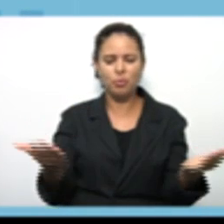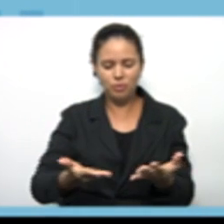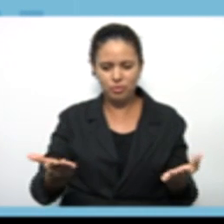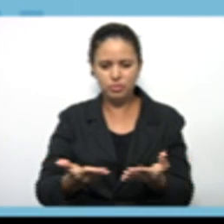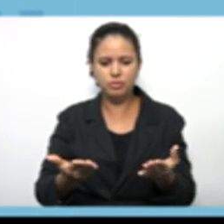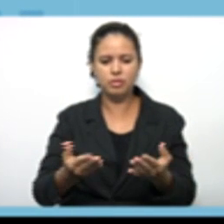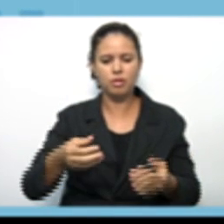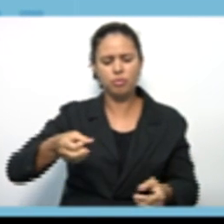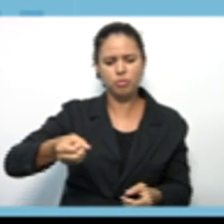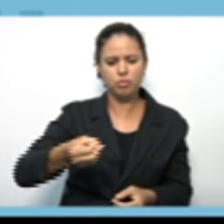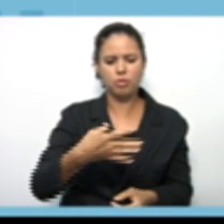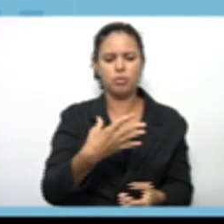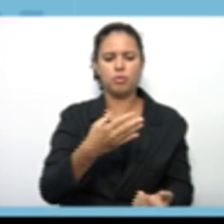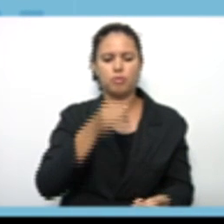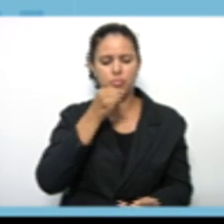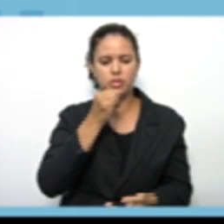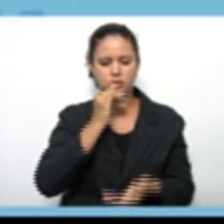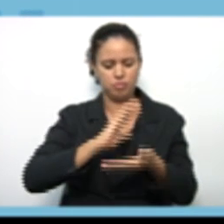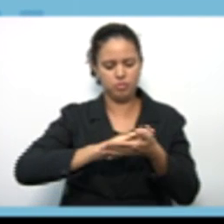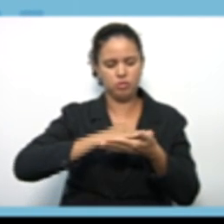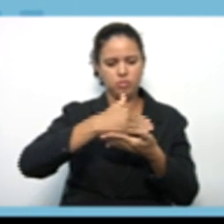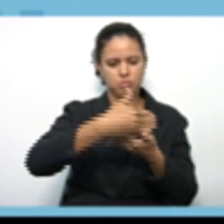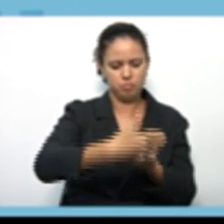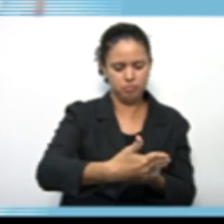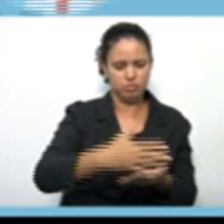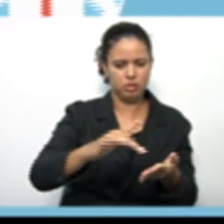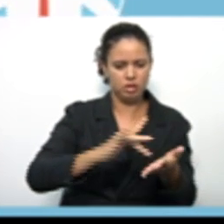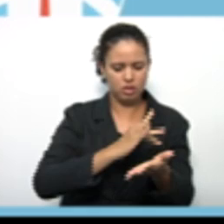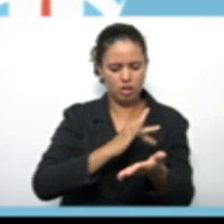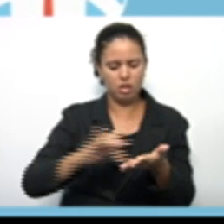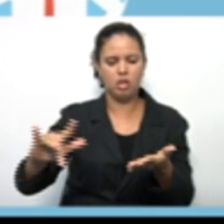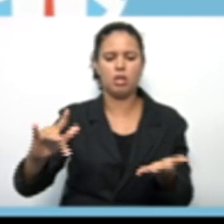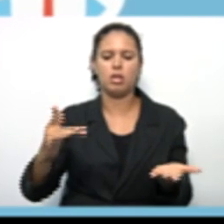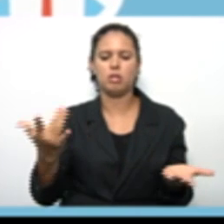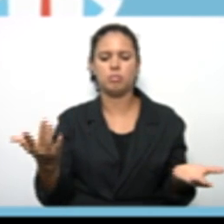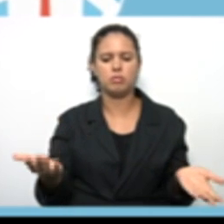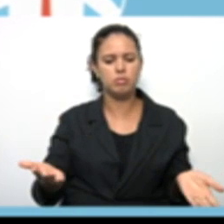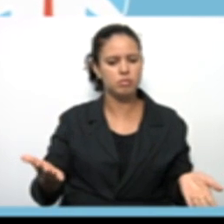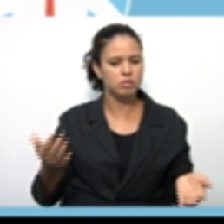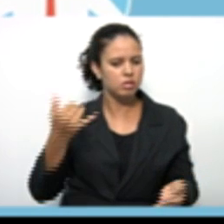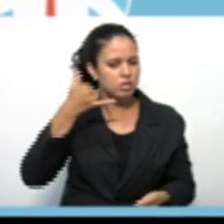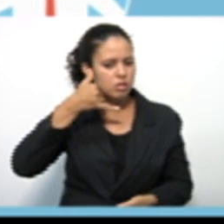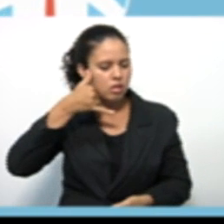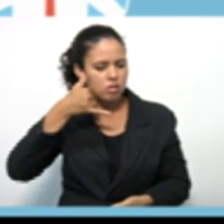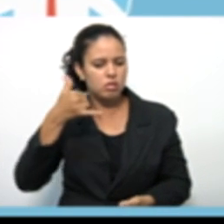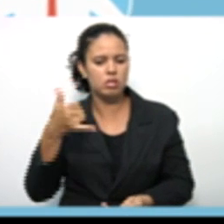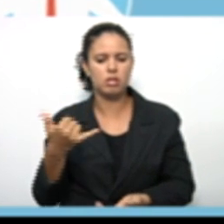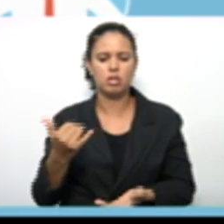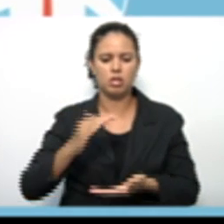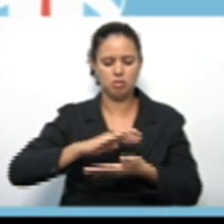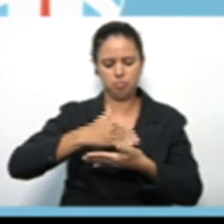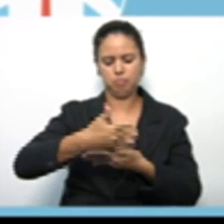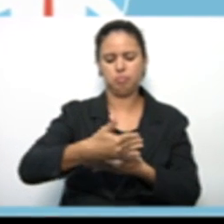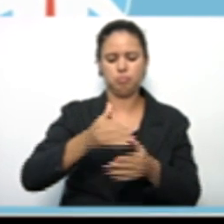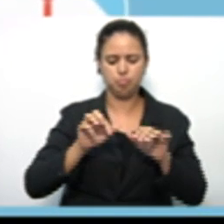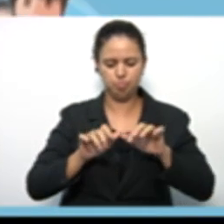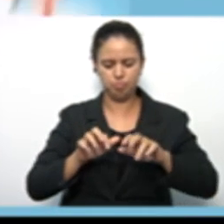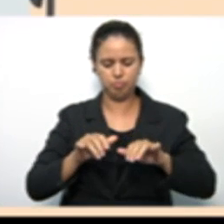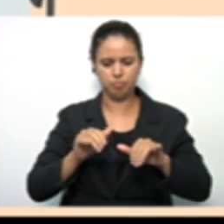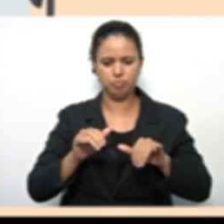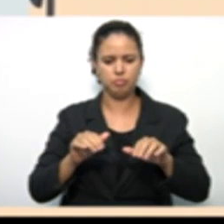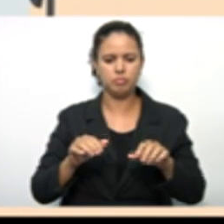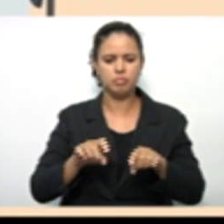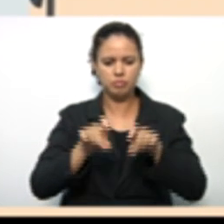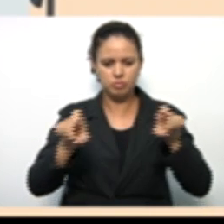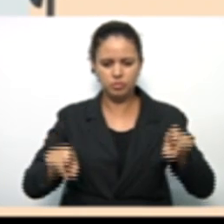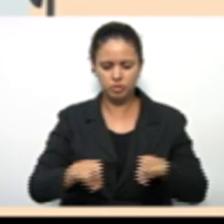equipamentos mais modernos, como as calculadoras e os computadores, são fundamentais na contabilidade. A contabilidade tem um